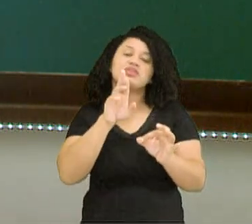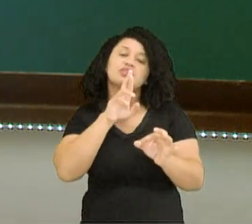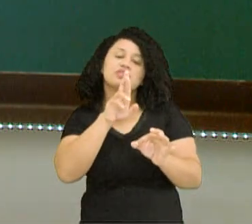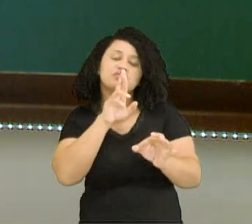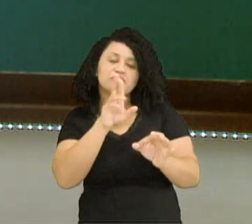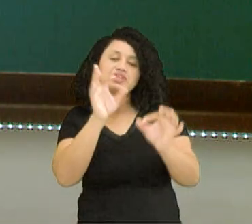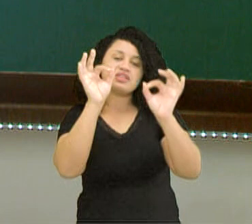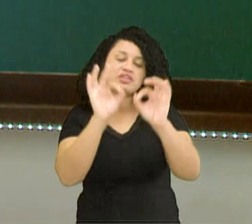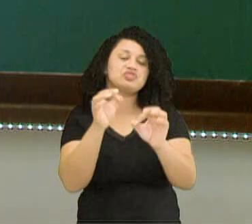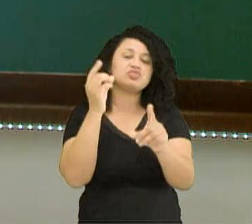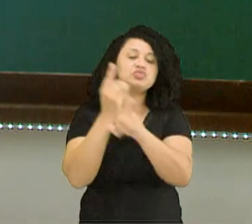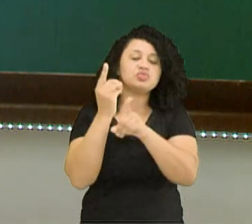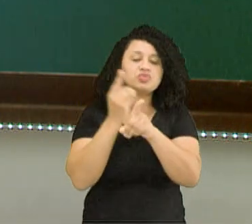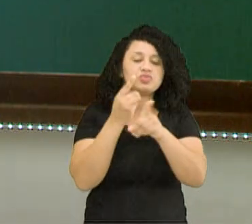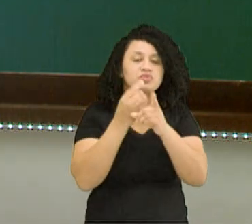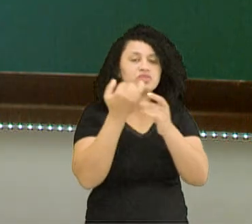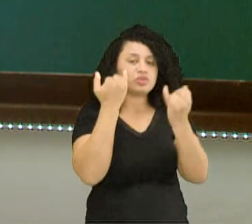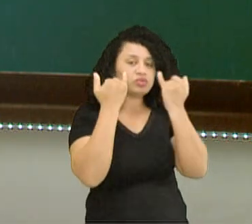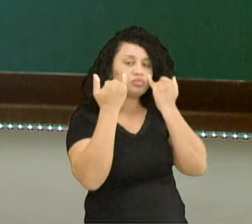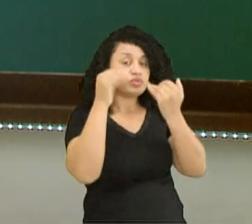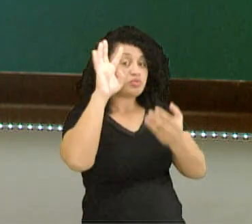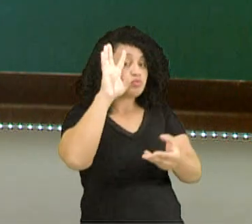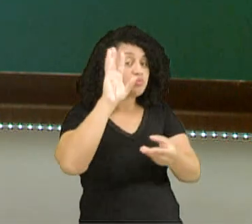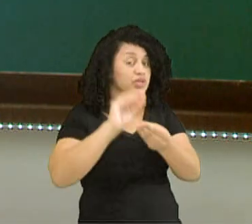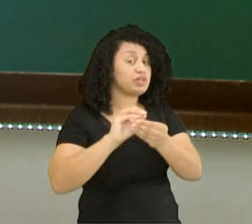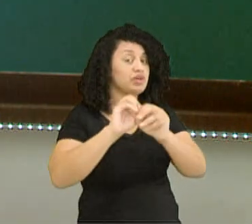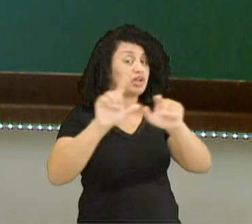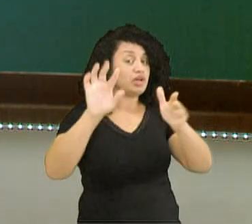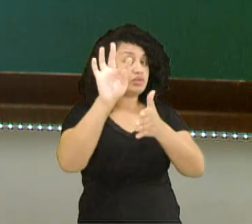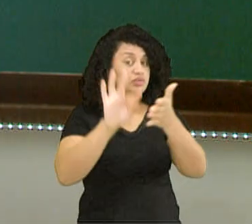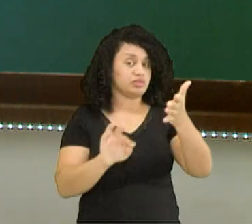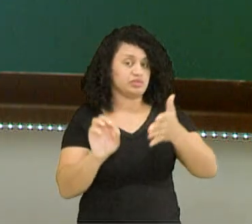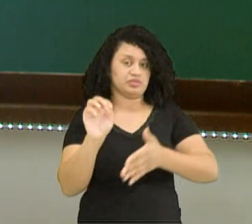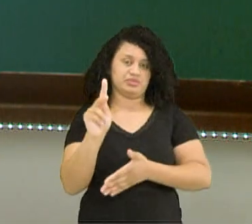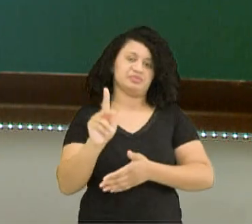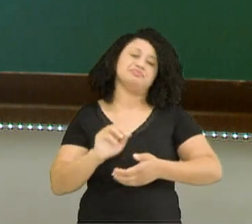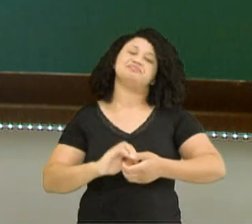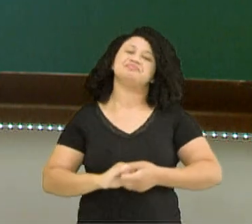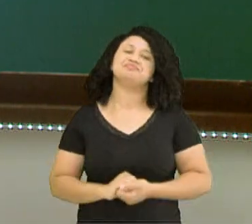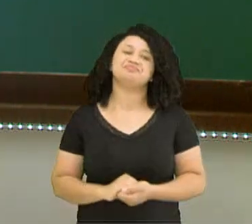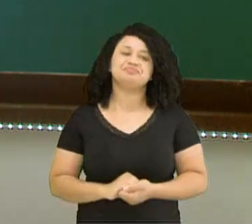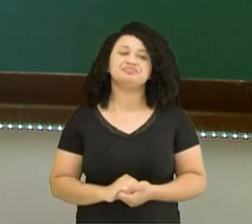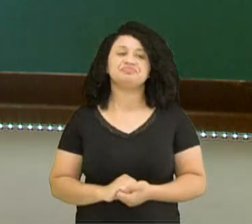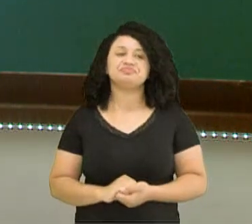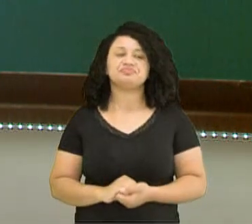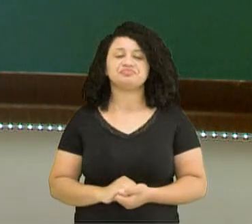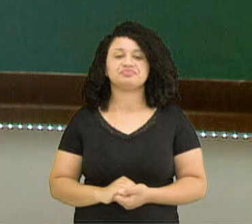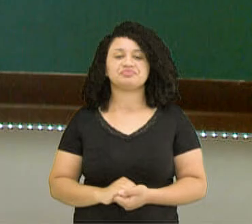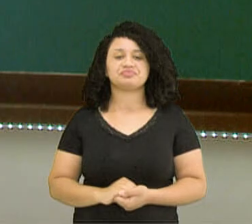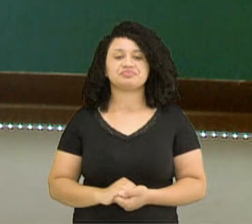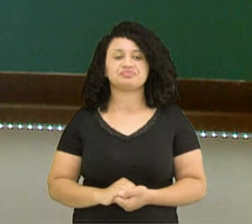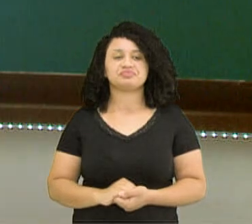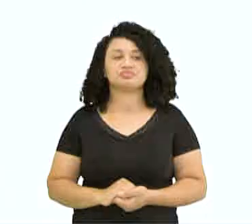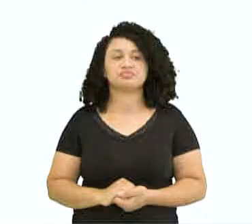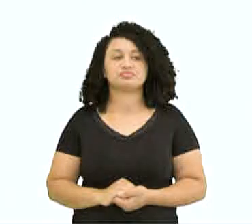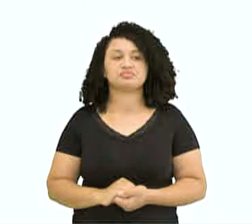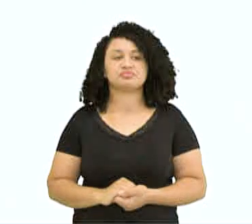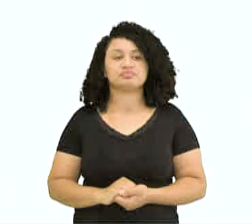essas informações, conseguiu tirar do texto, ok? Very good. Criado pela